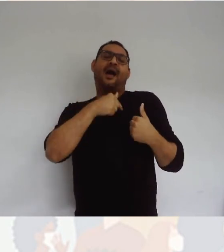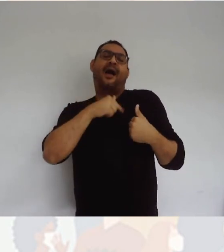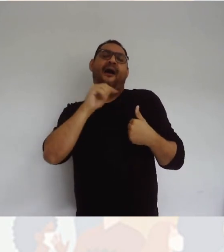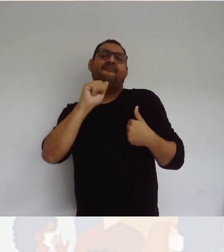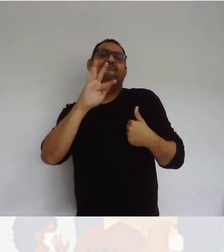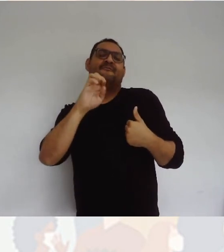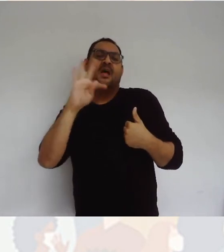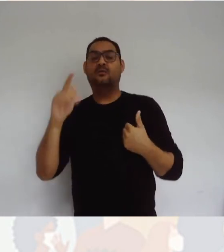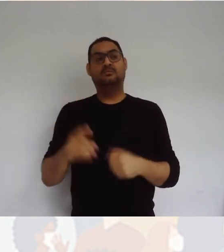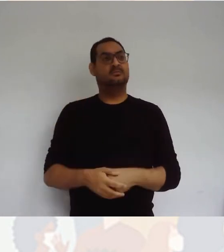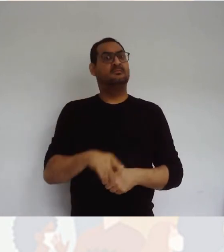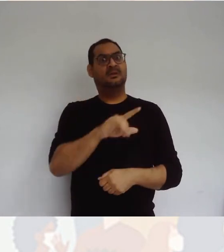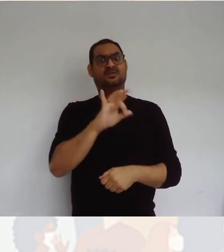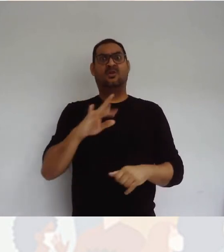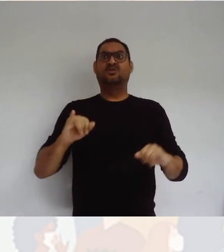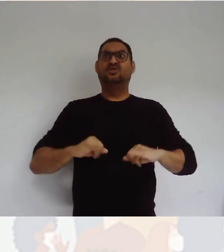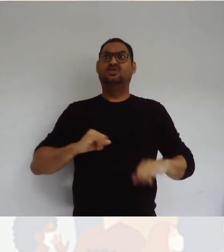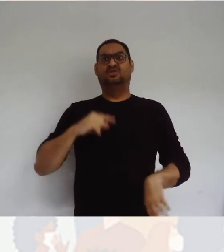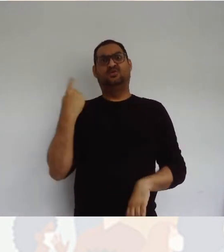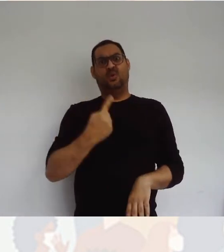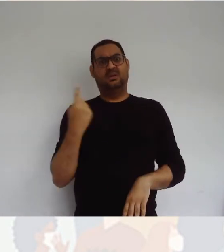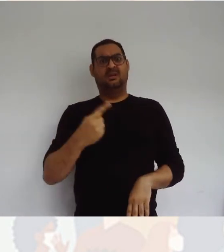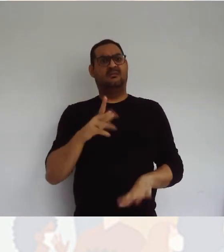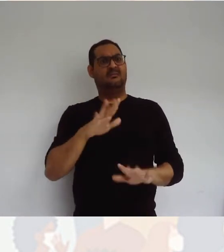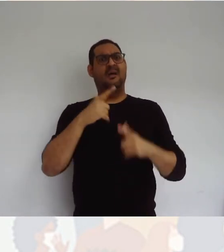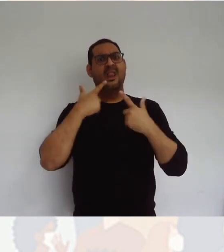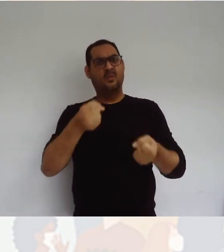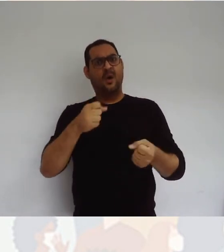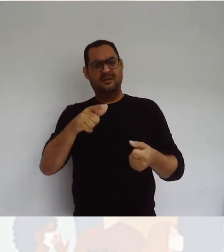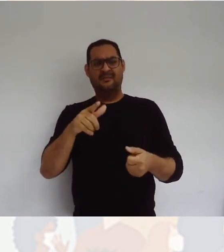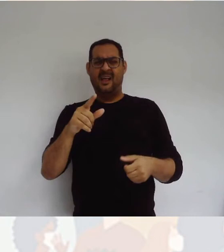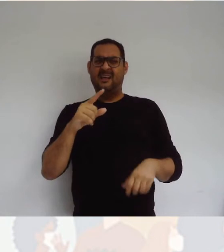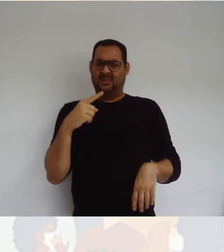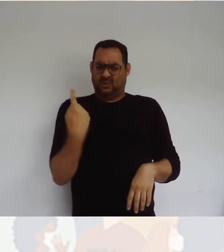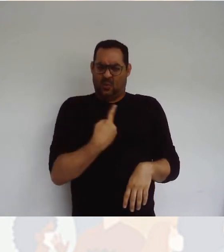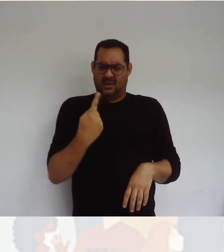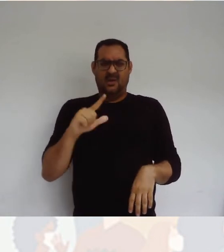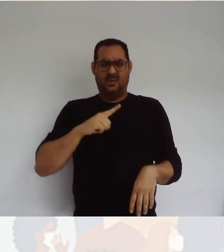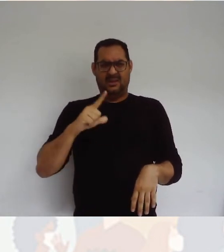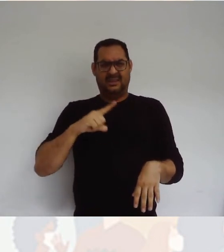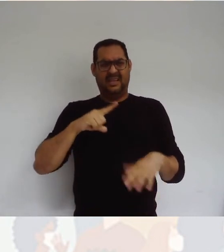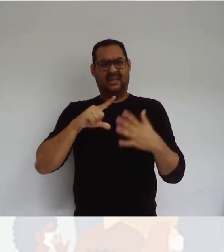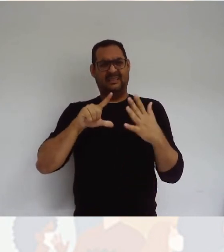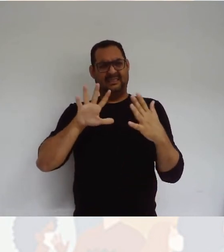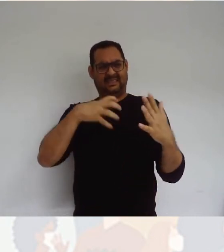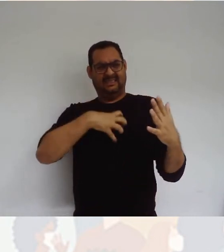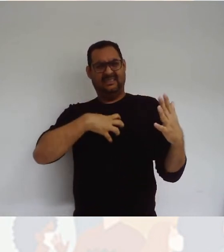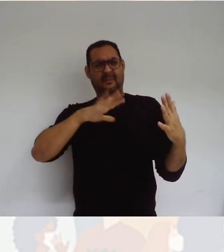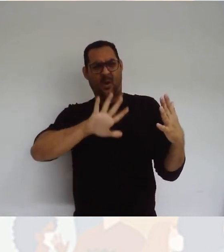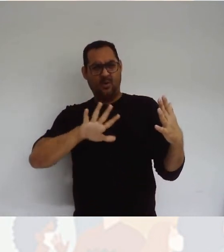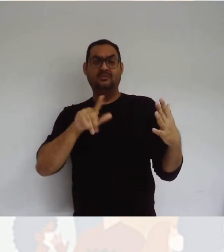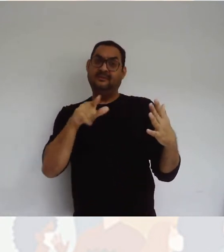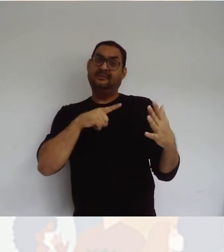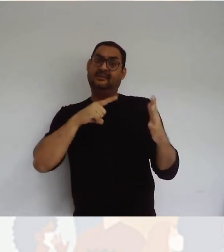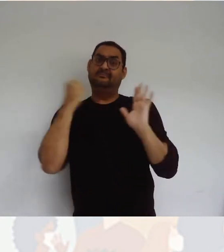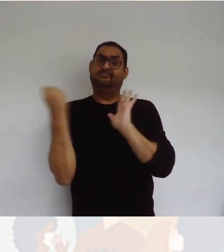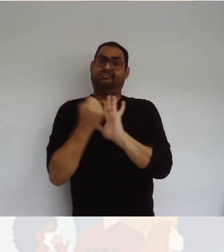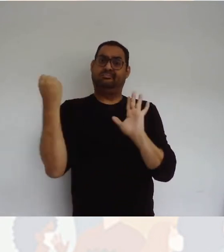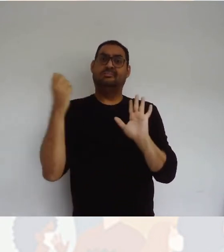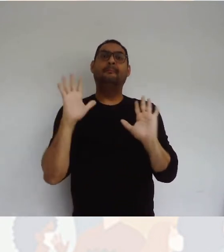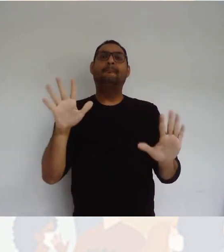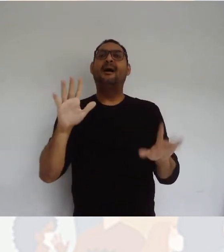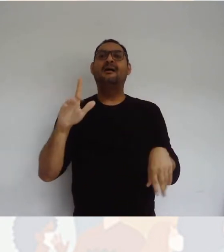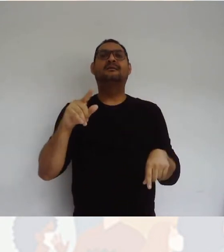é semiótica, né, a gente não vê que a linguagem dessa solidão, né, e dessa falta e do desejo, ela está em